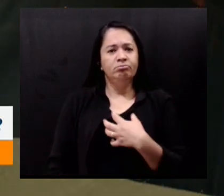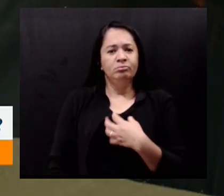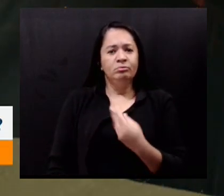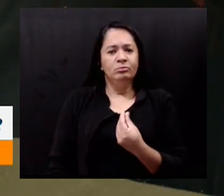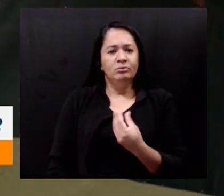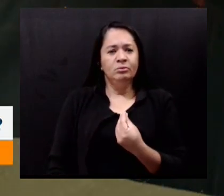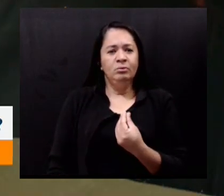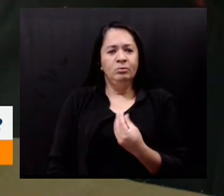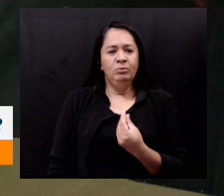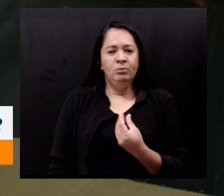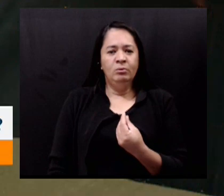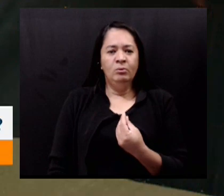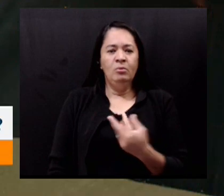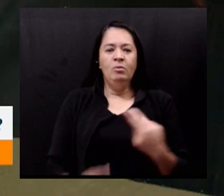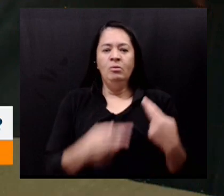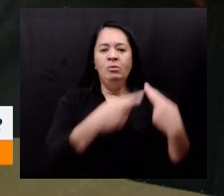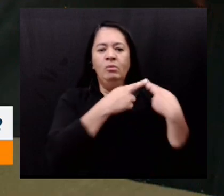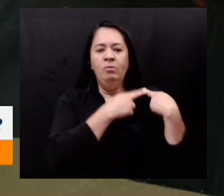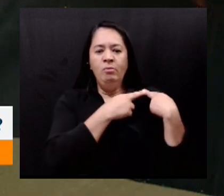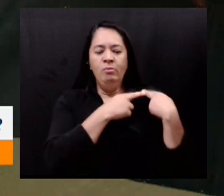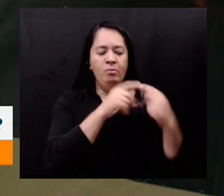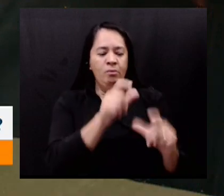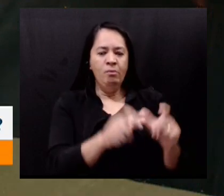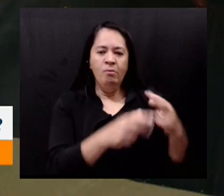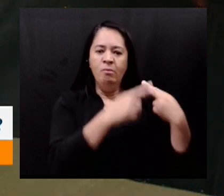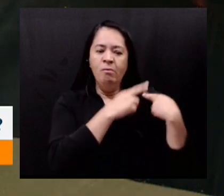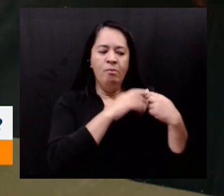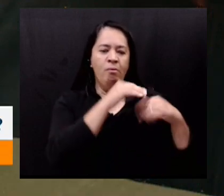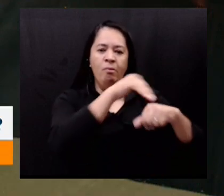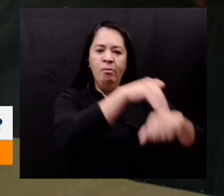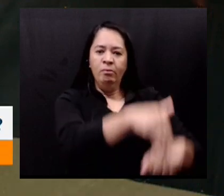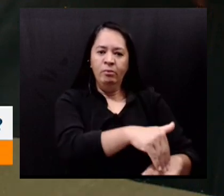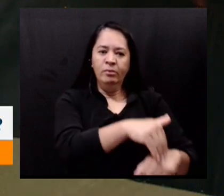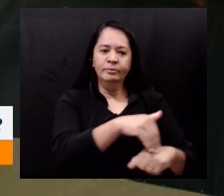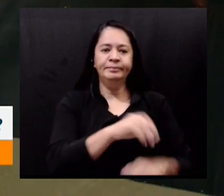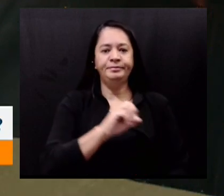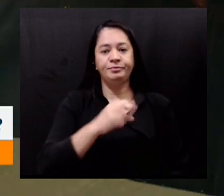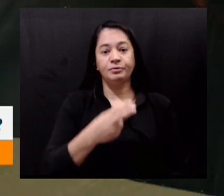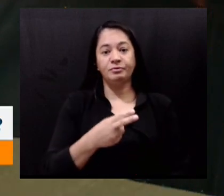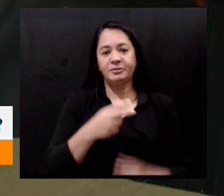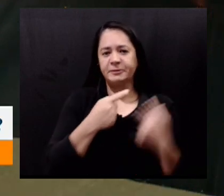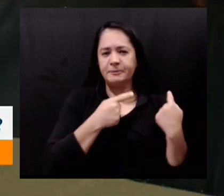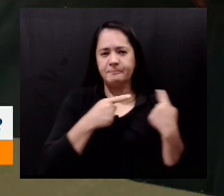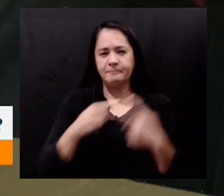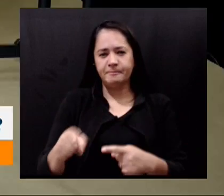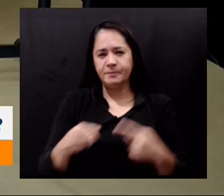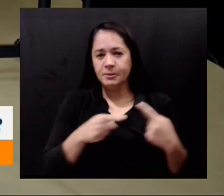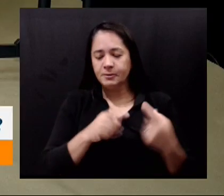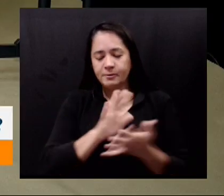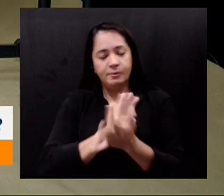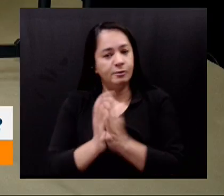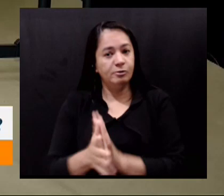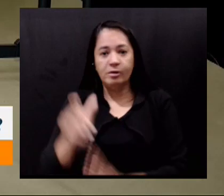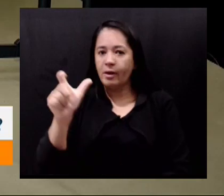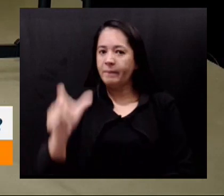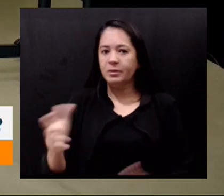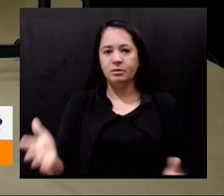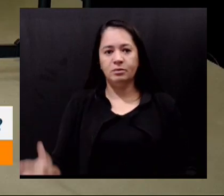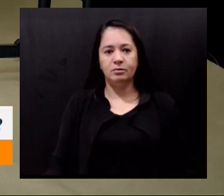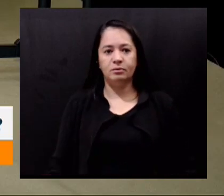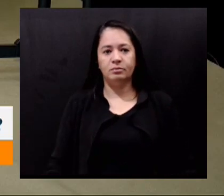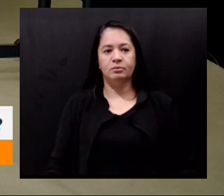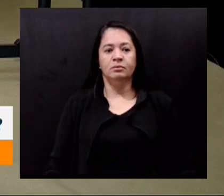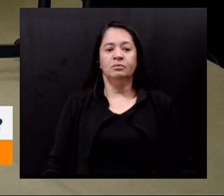a pessoa, ou é uma forma de atacar, de acabar com a pessoa mesmo? Sempre quando nós